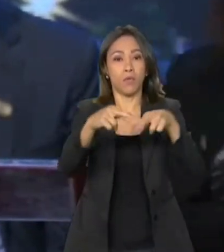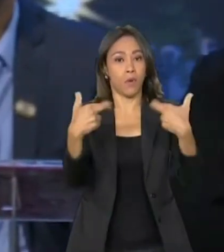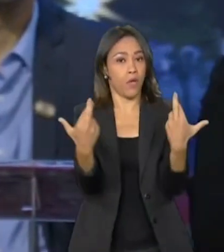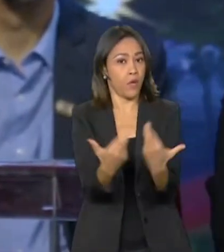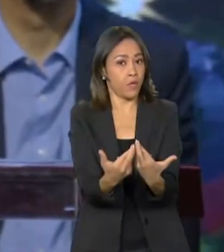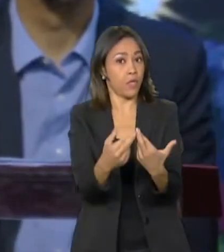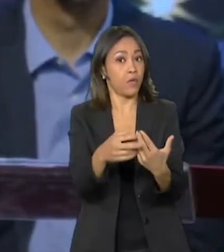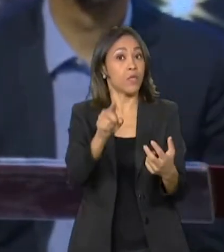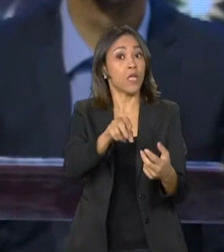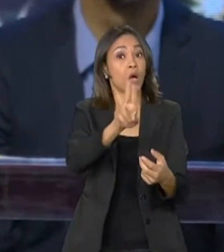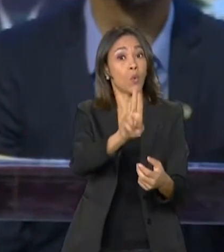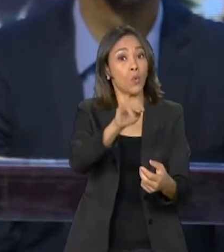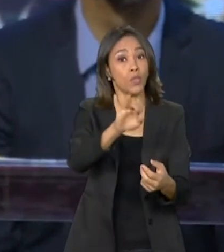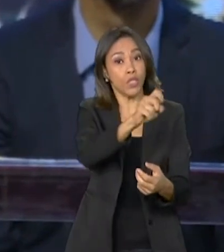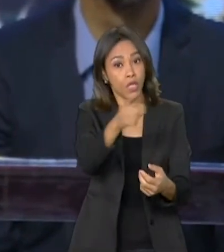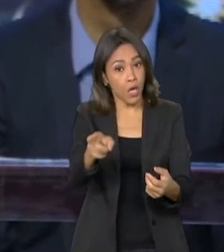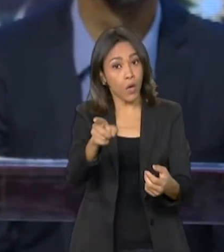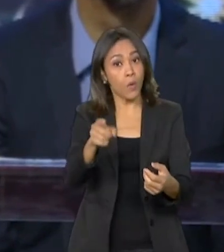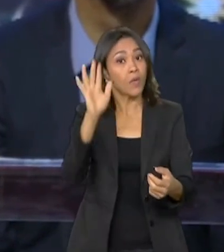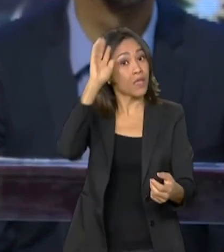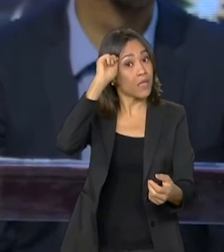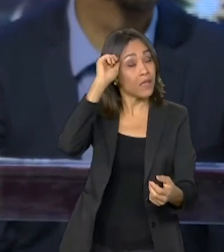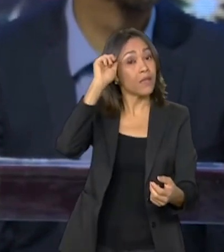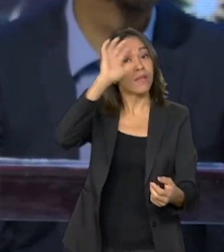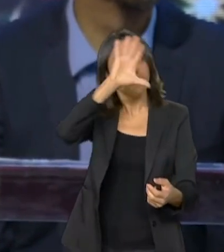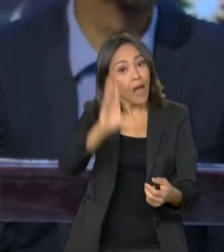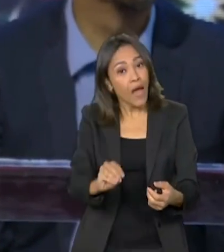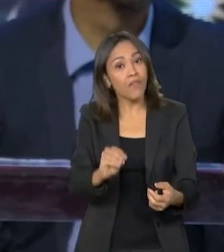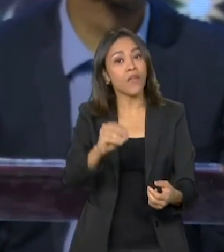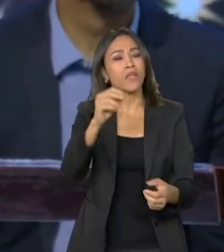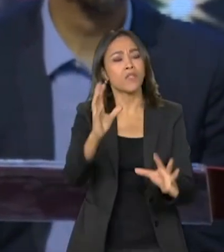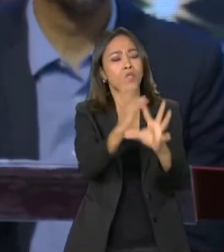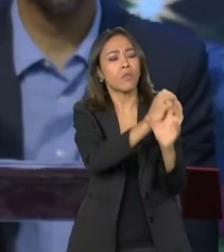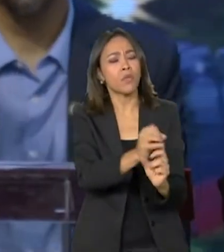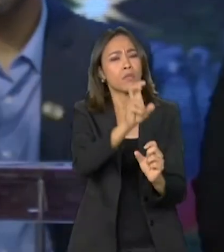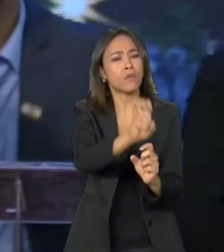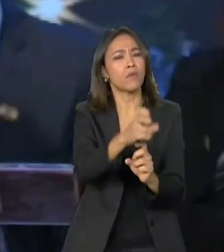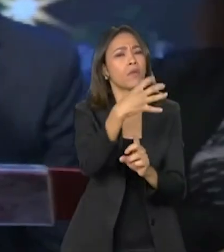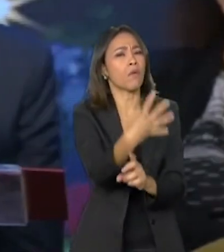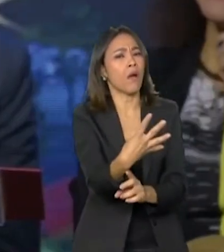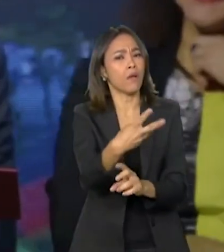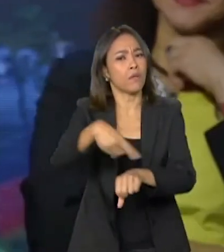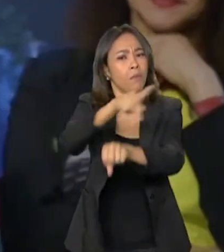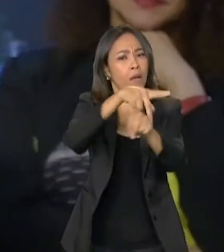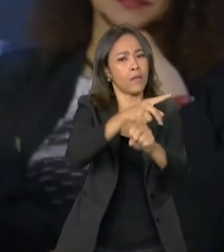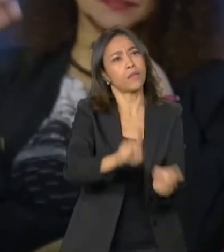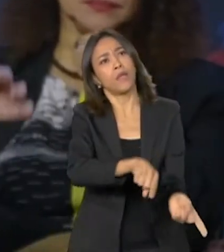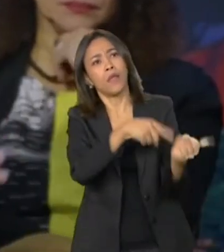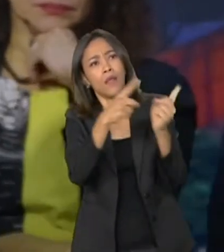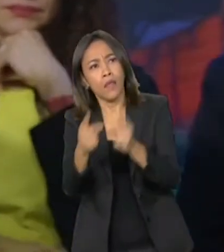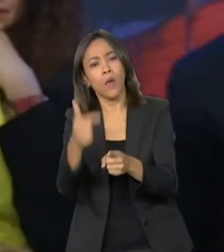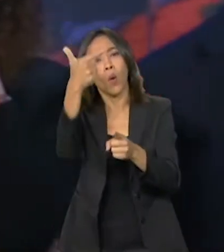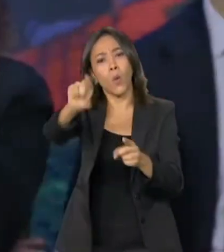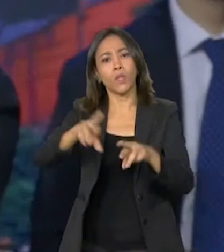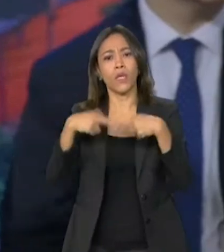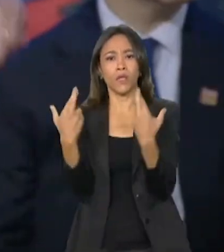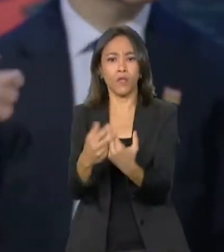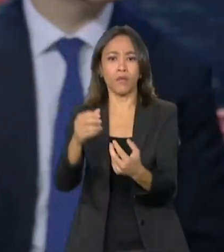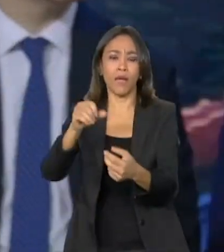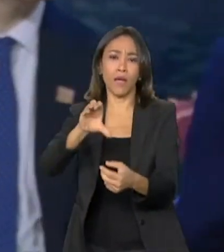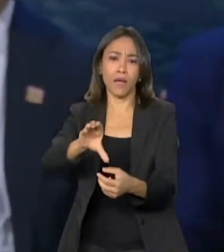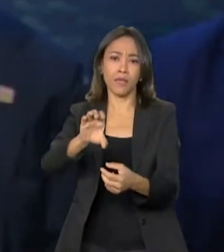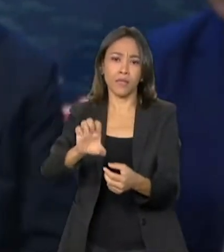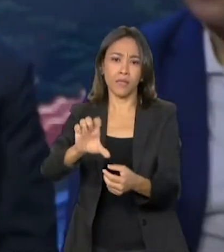União Africana, 54 países. Depois eu participei de uma reunião da CELAC na América Latina,